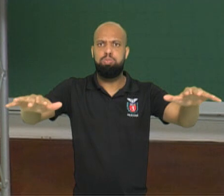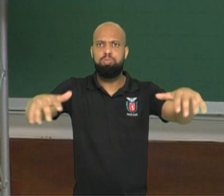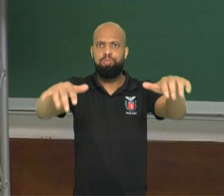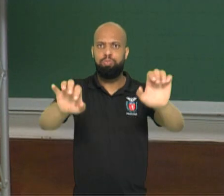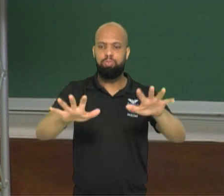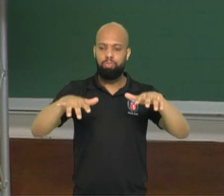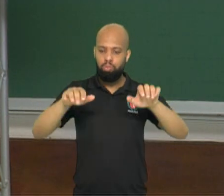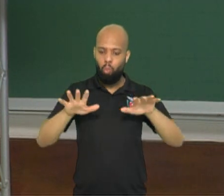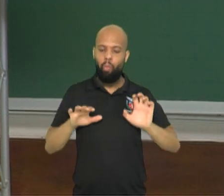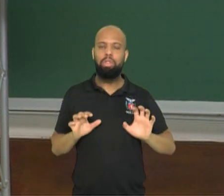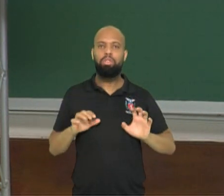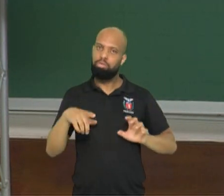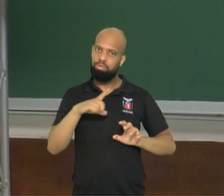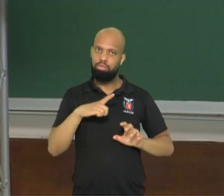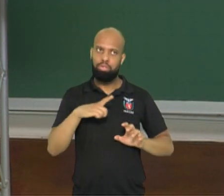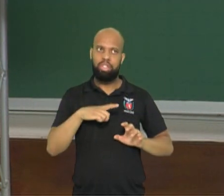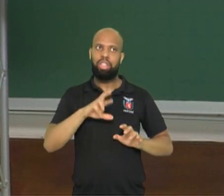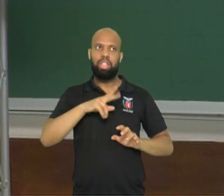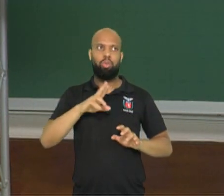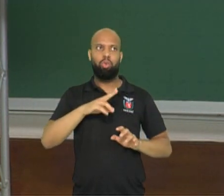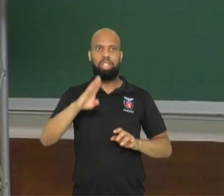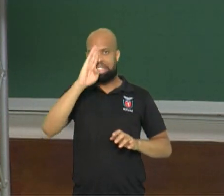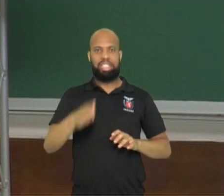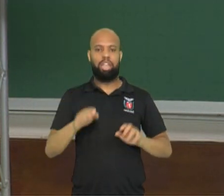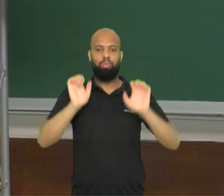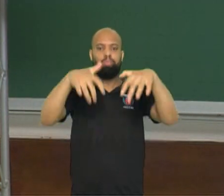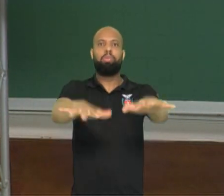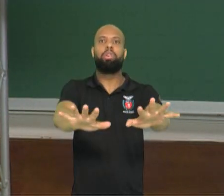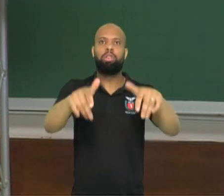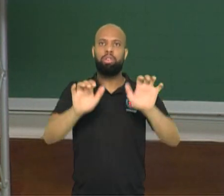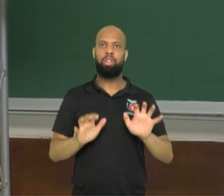acontece aos poucos, né, ela não faz um pulo,